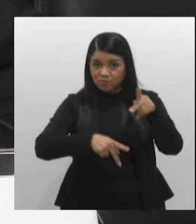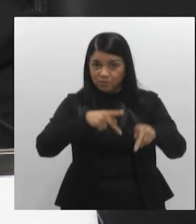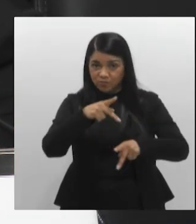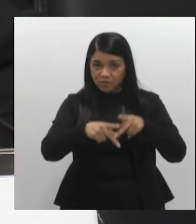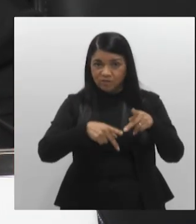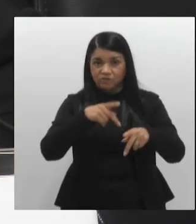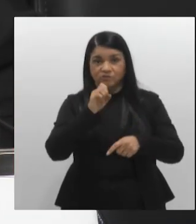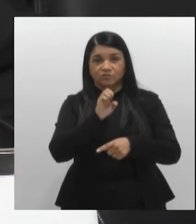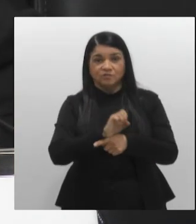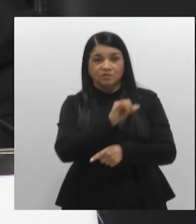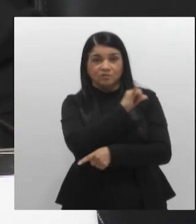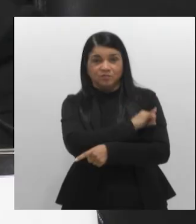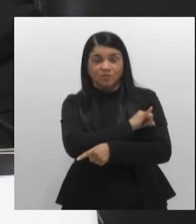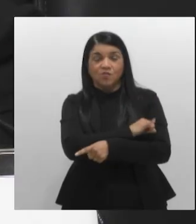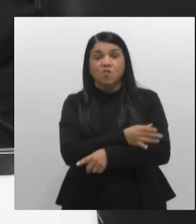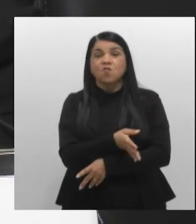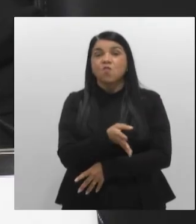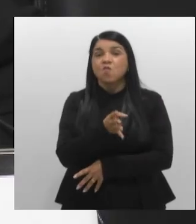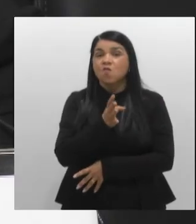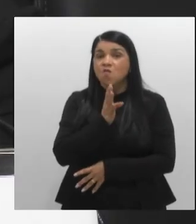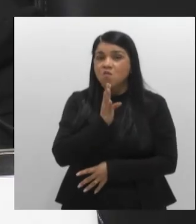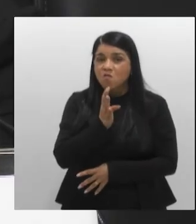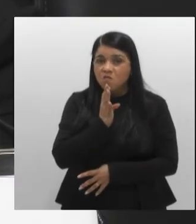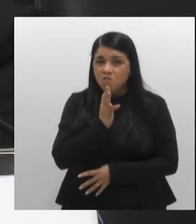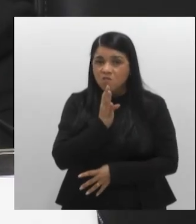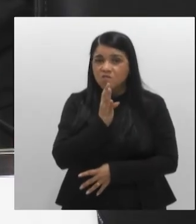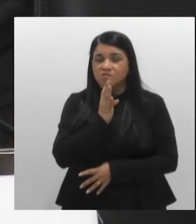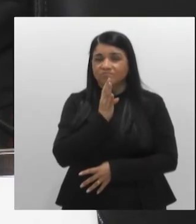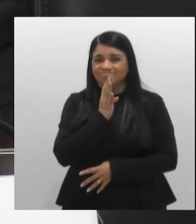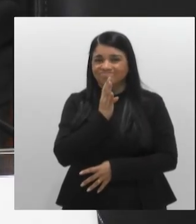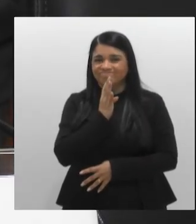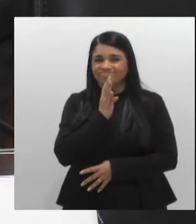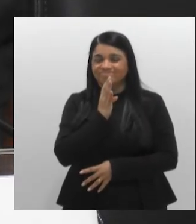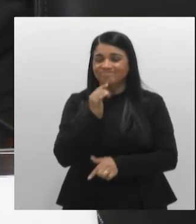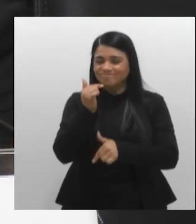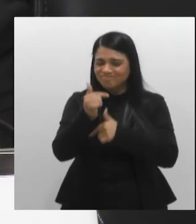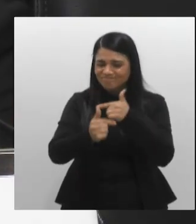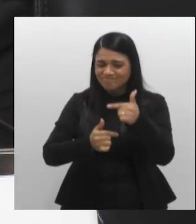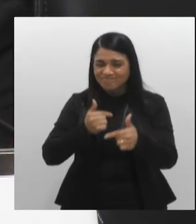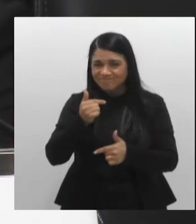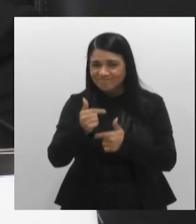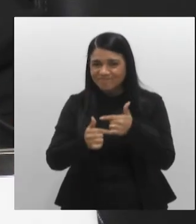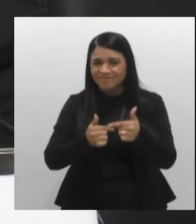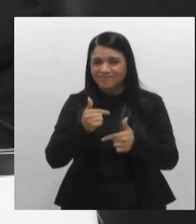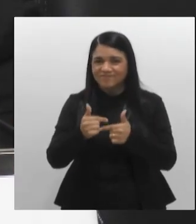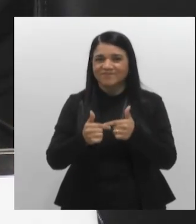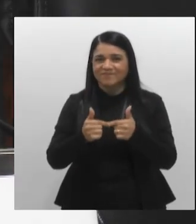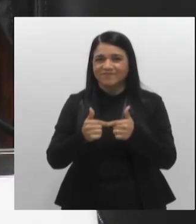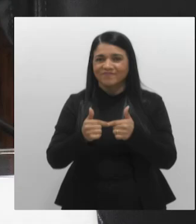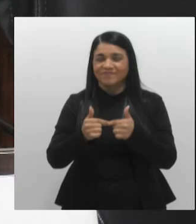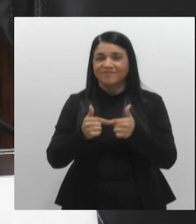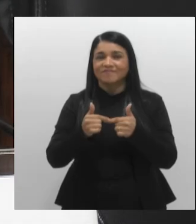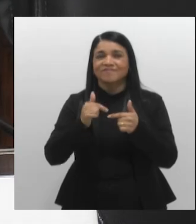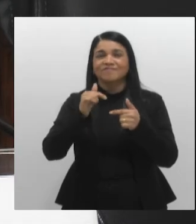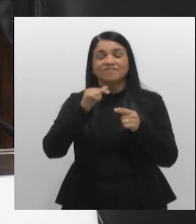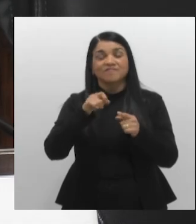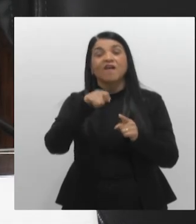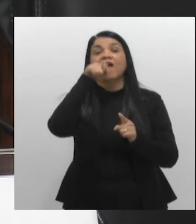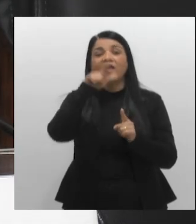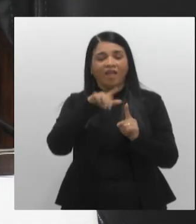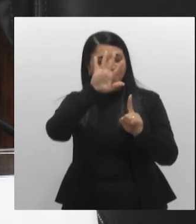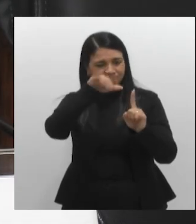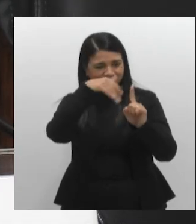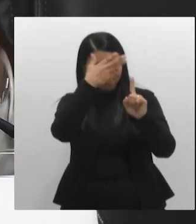Estado do Rio de Janeiro reconhece o serviço que aquele a quem a solenidade